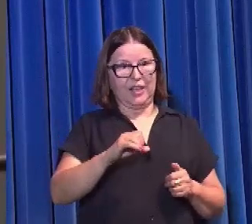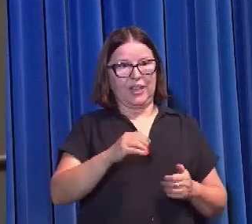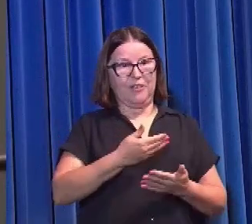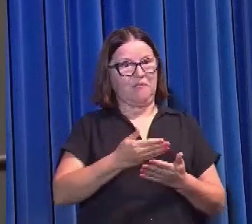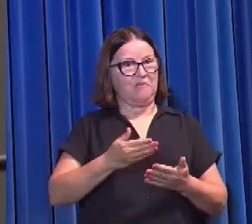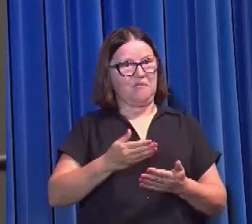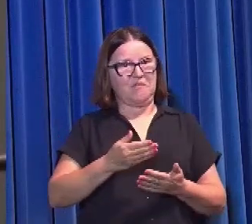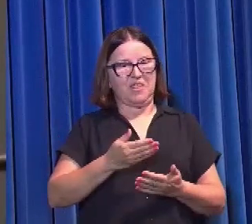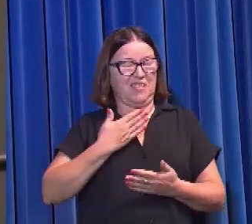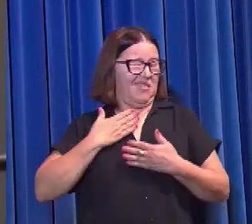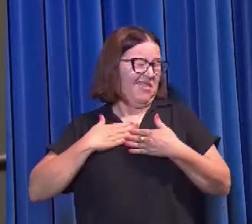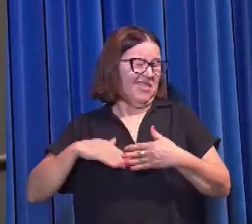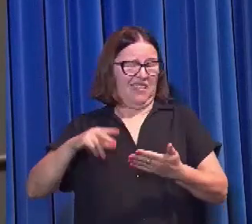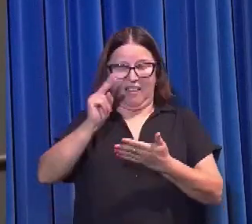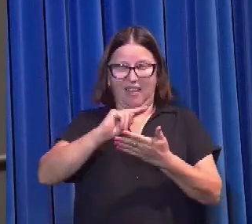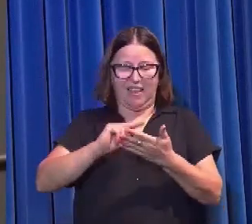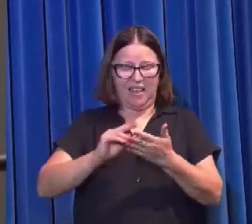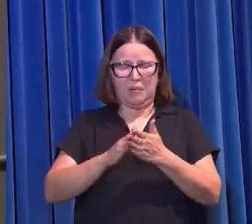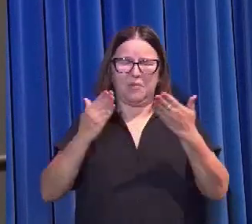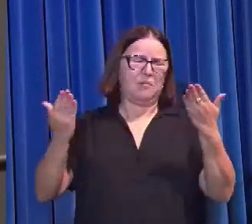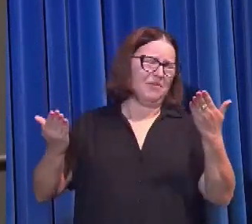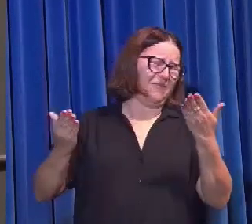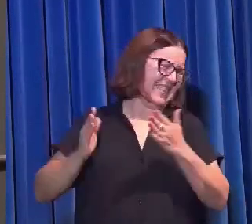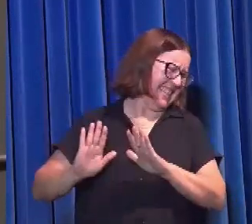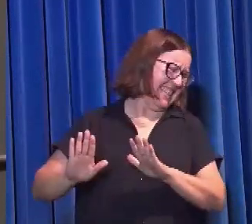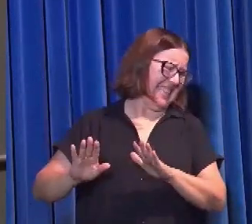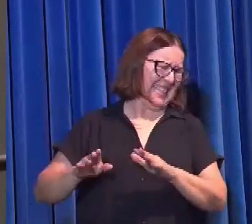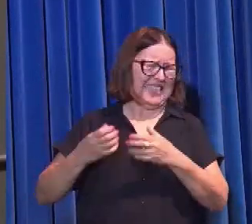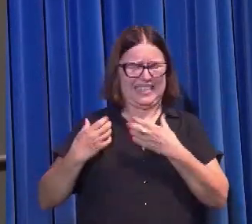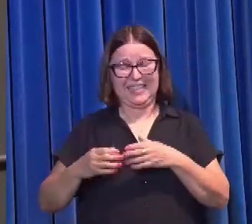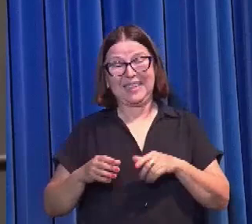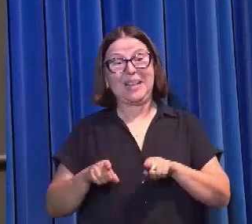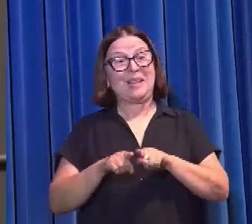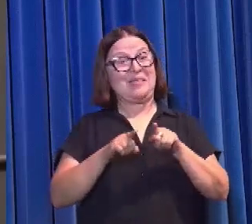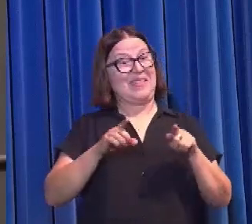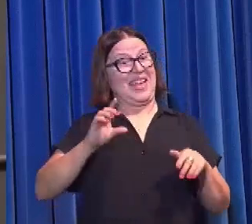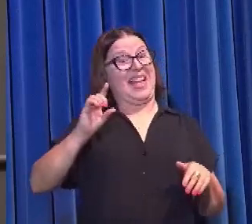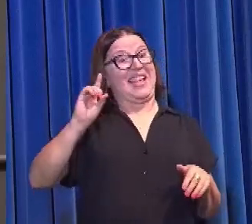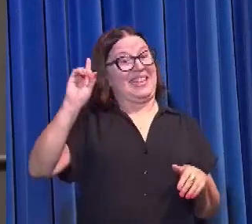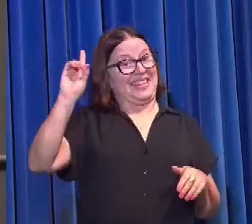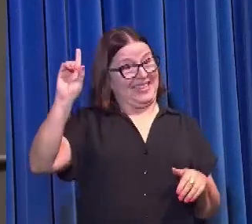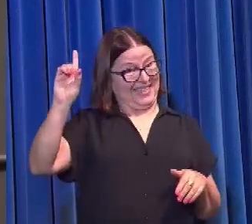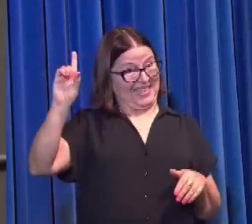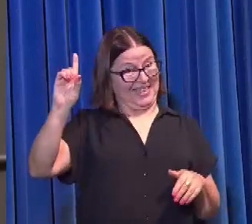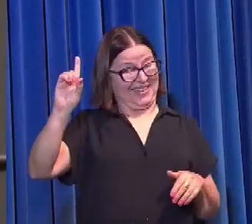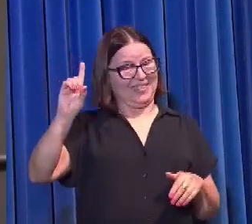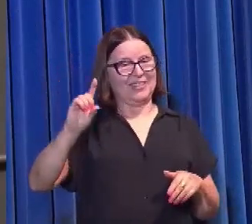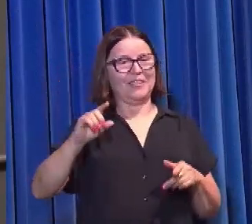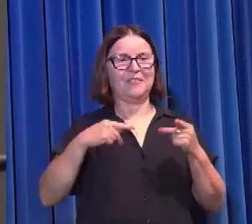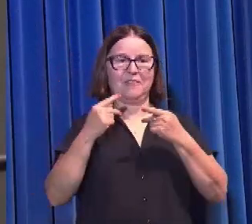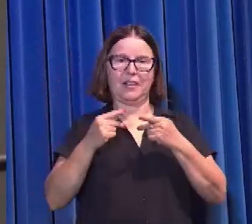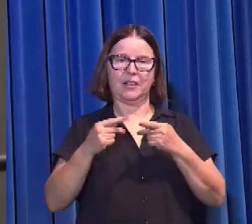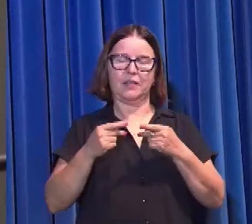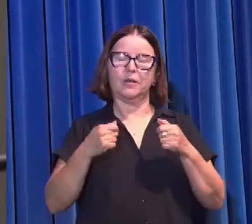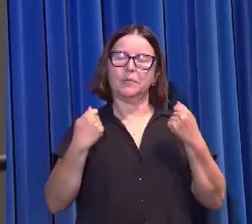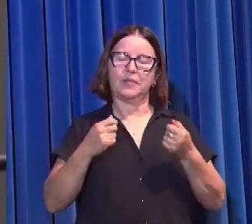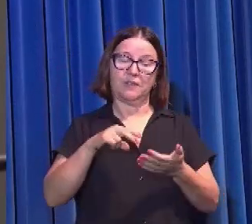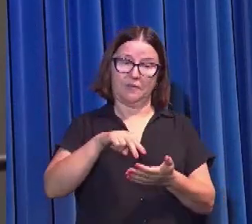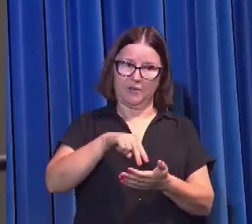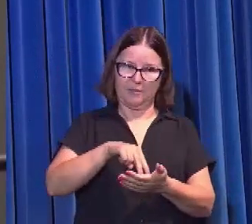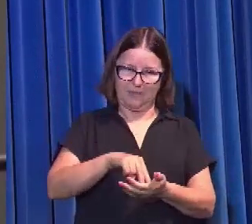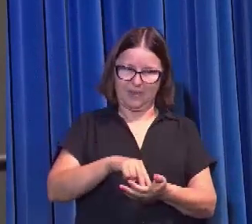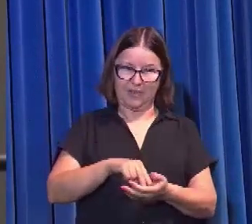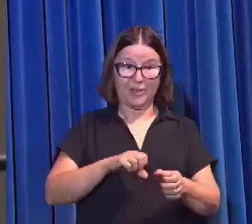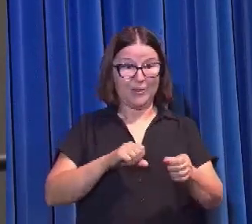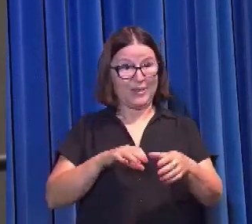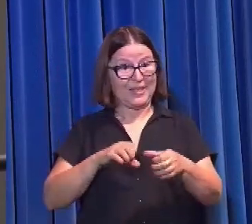Ele sabe dessas coisas. Então, ele nos exorta, irmãos, a perseverarmos na doutrina dos